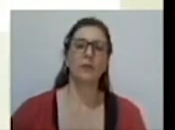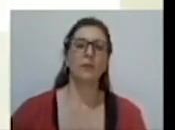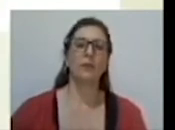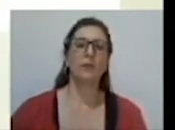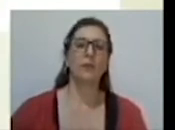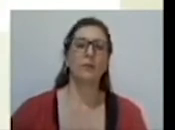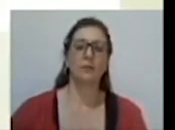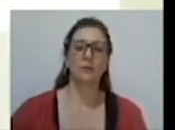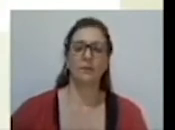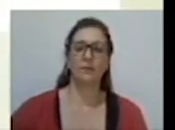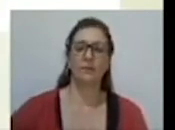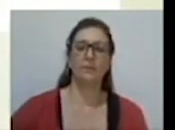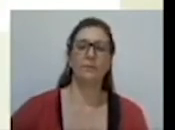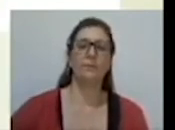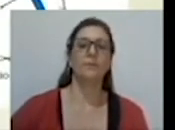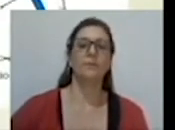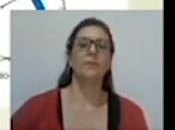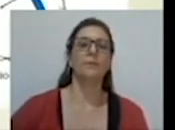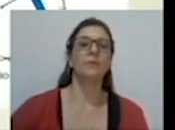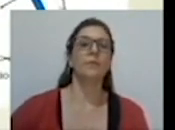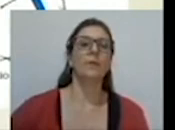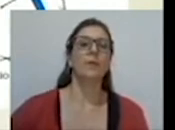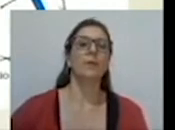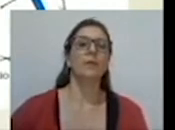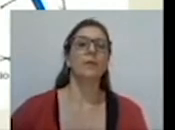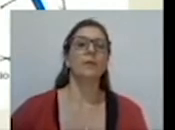do coração.